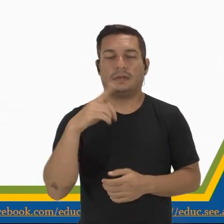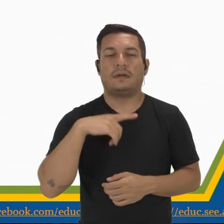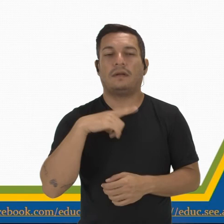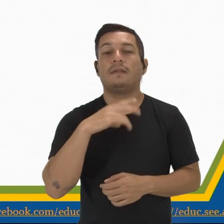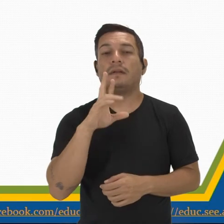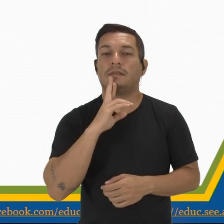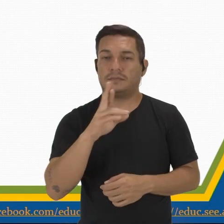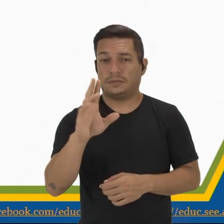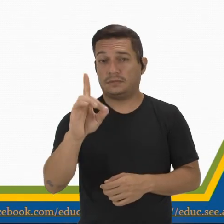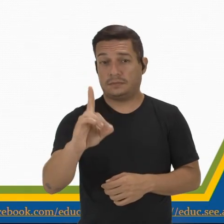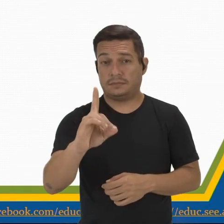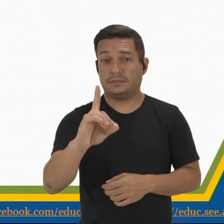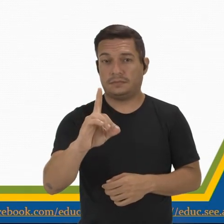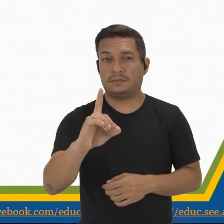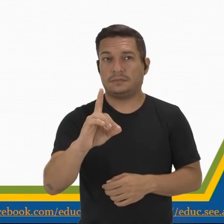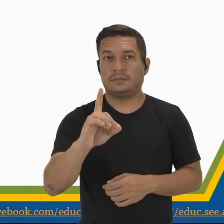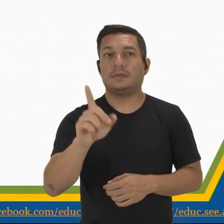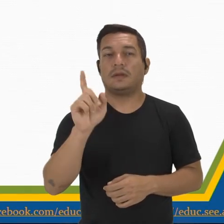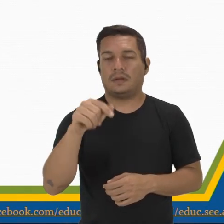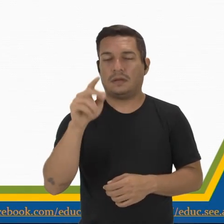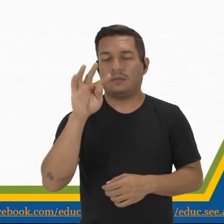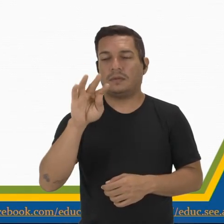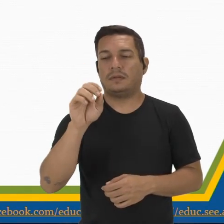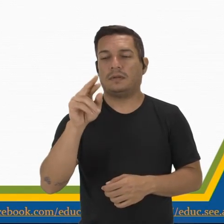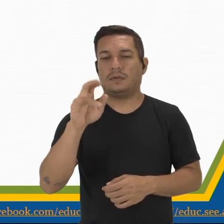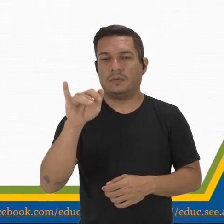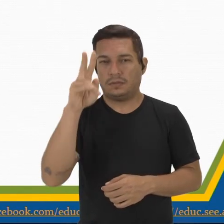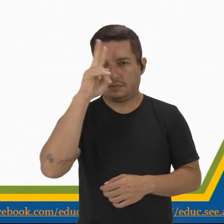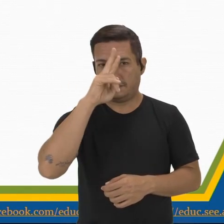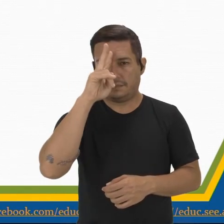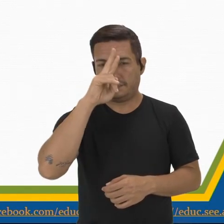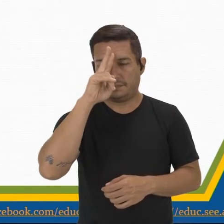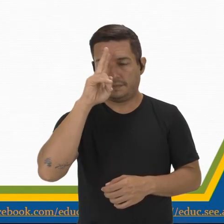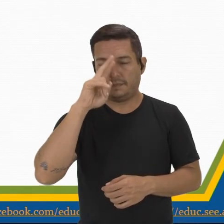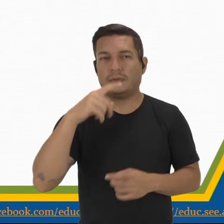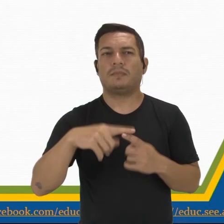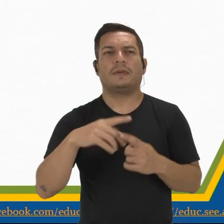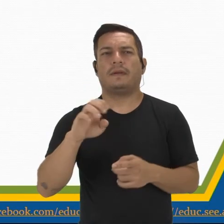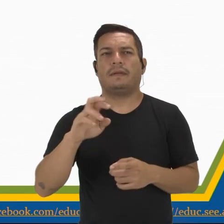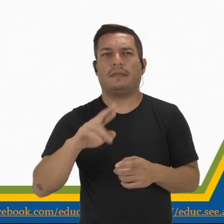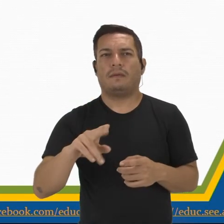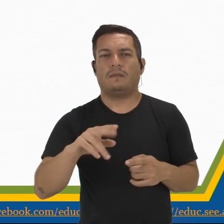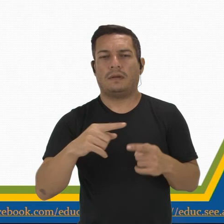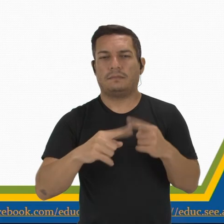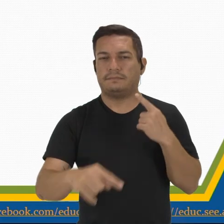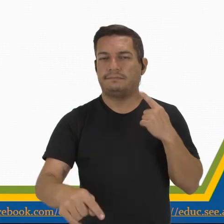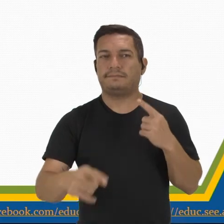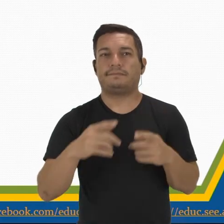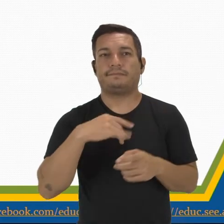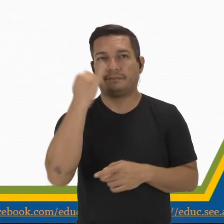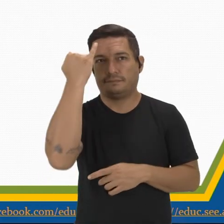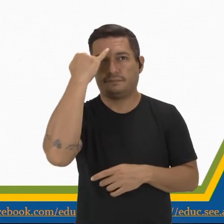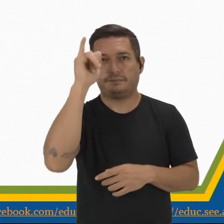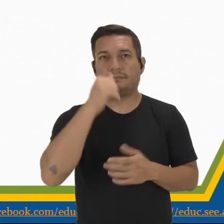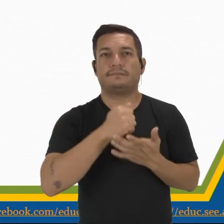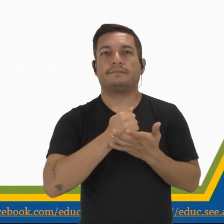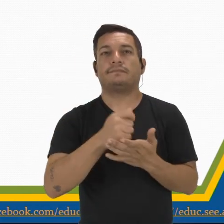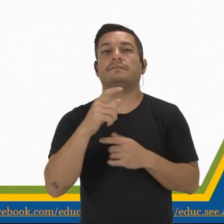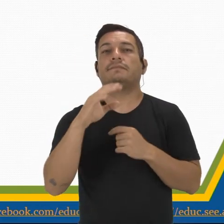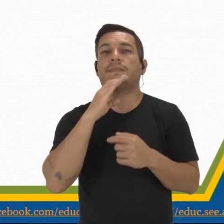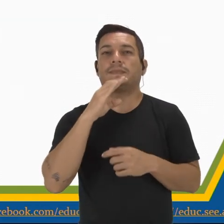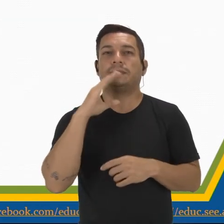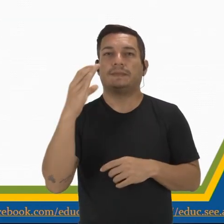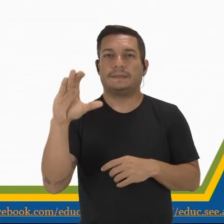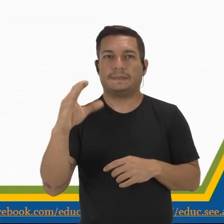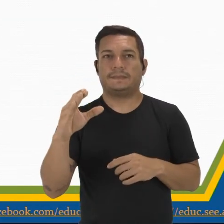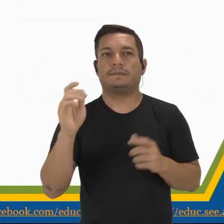sobre eles. Bom, aí, galera, ó, tá o nosso gabarito, letra D. Isso é uma teoria, tá? Vamos ver por que a letra E não é o nosso